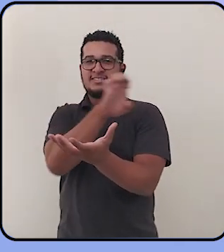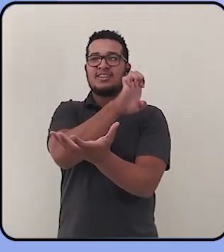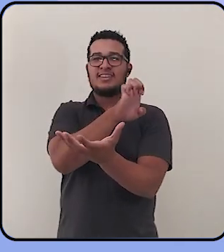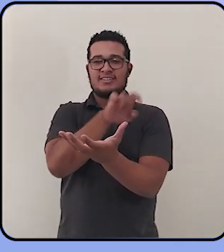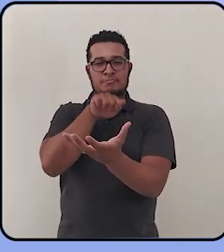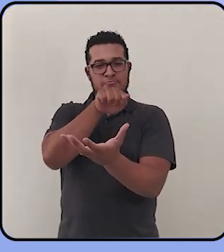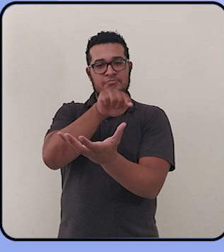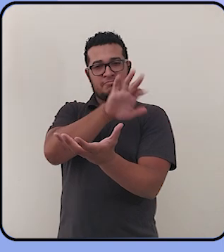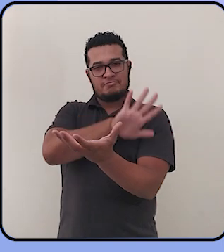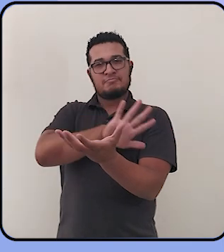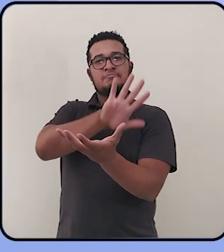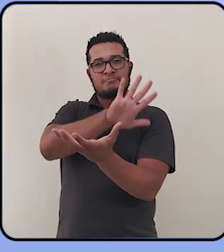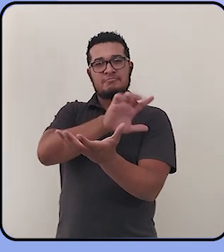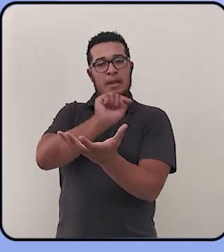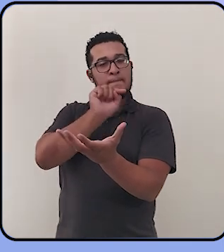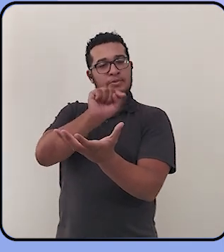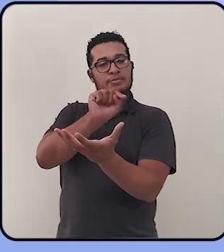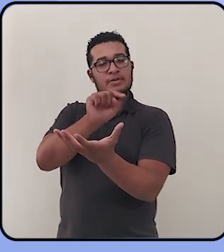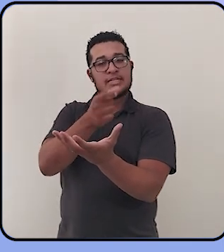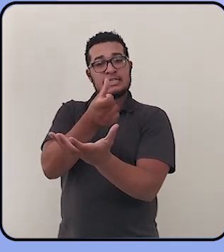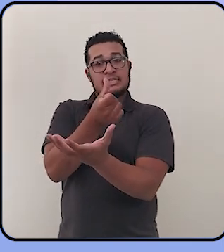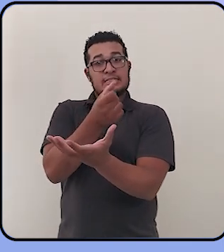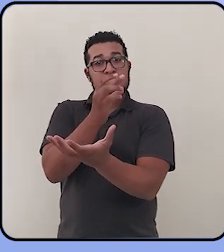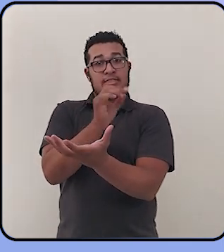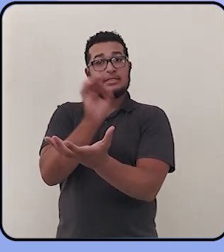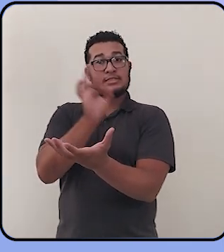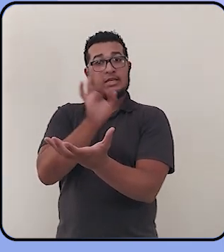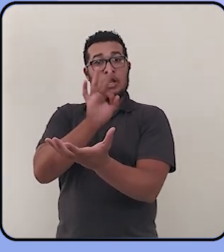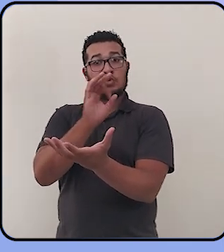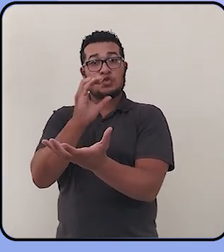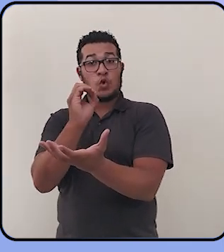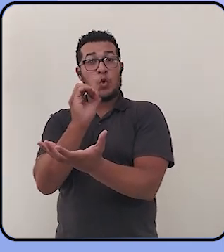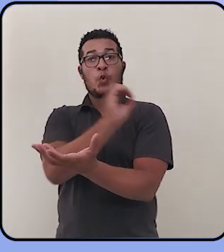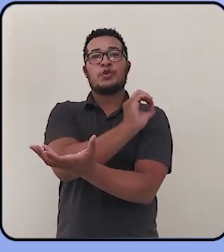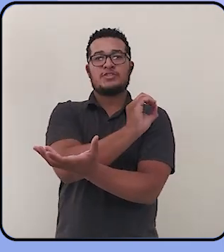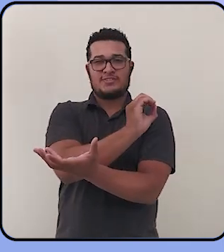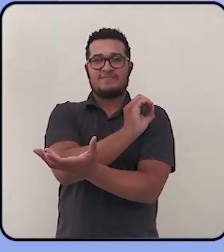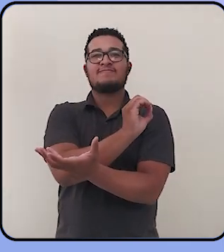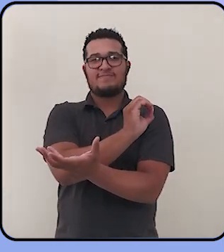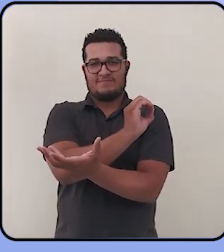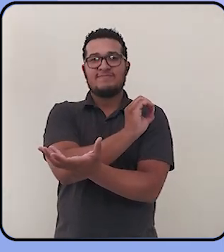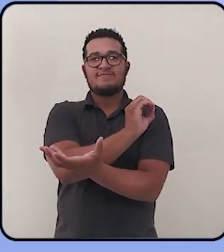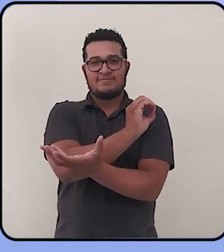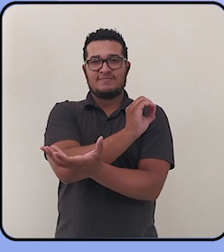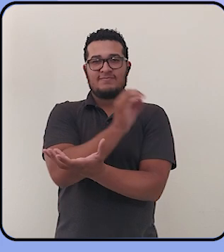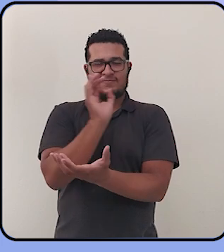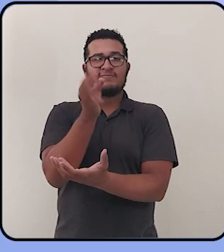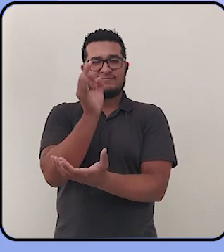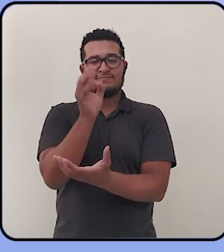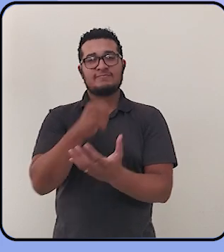à esquerda, no caso, 60 graus oeste.